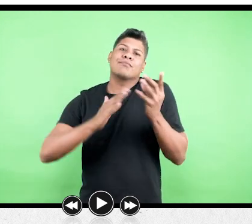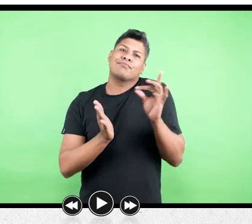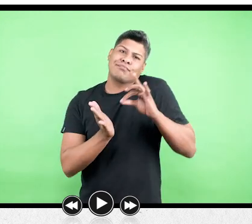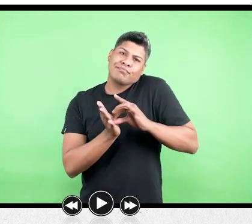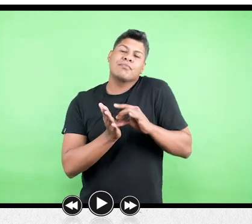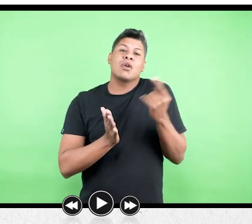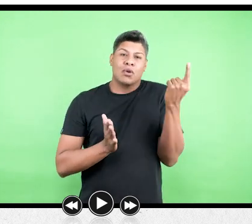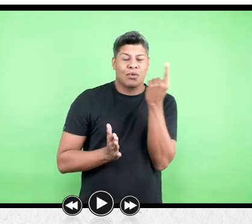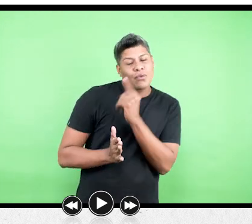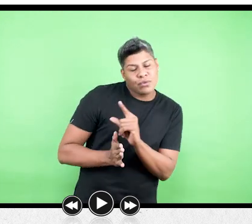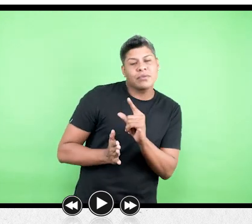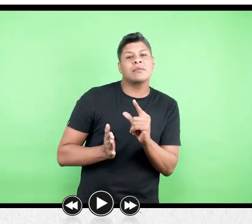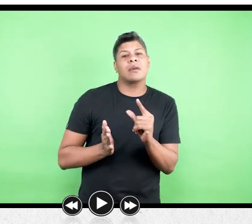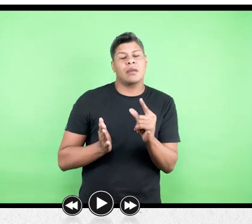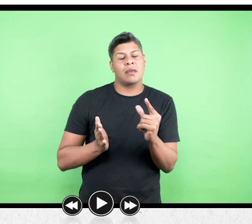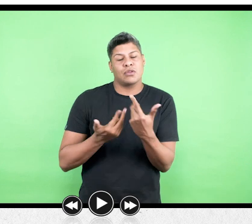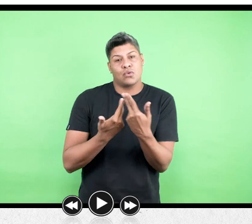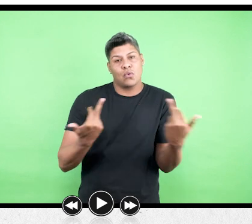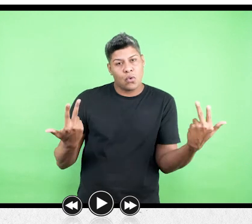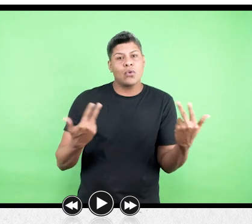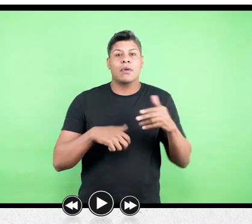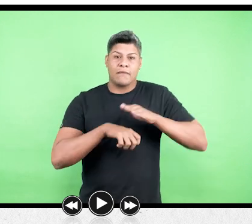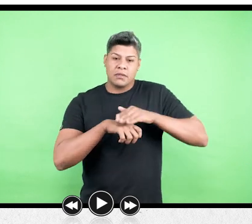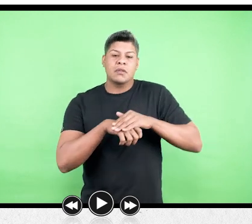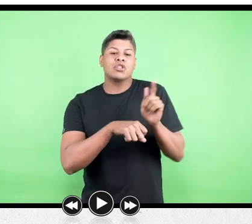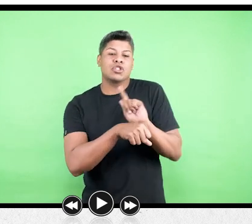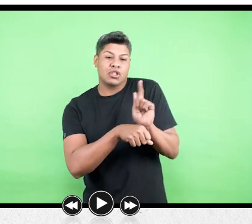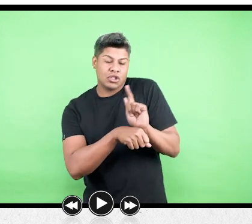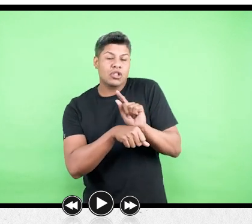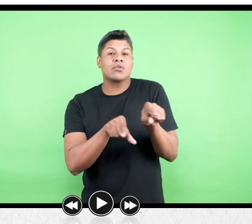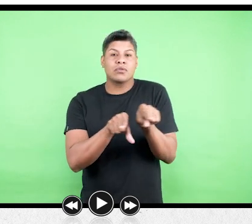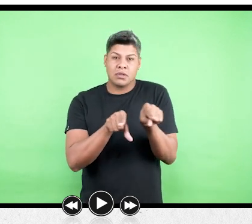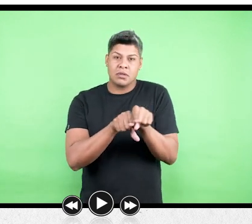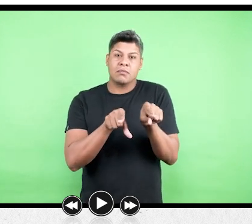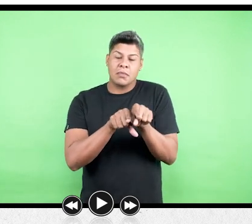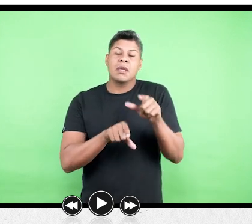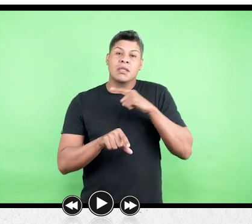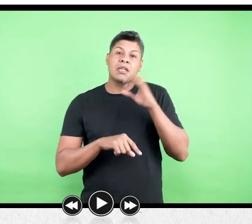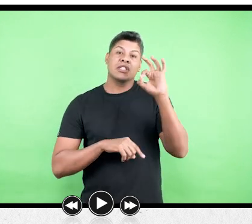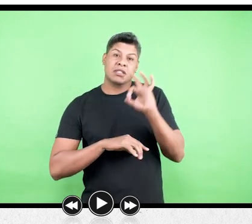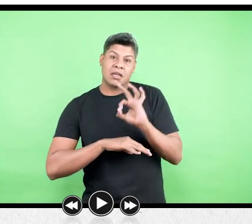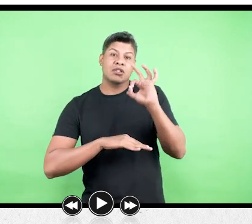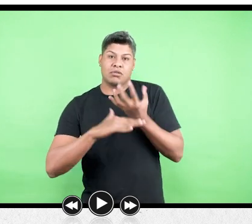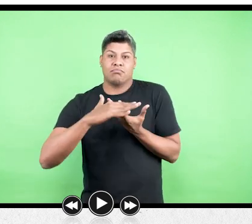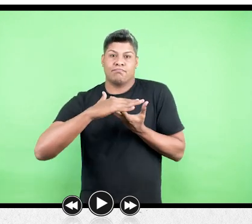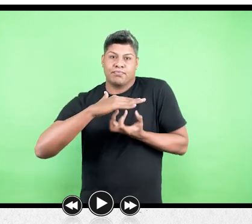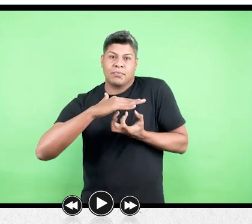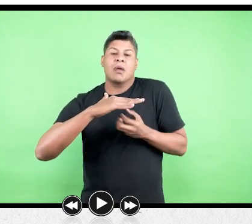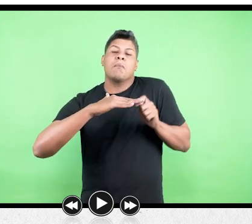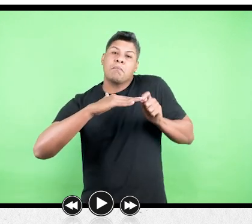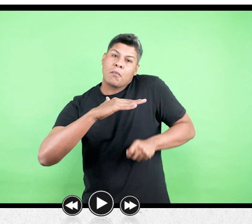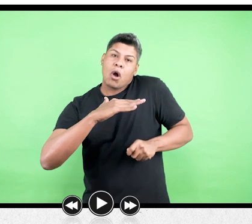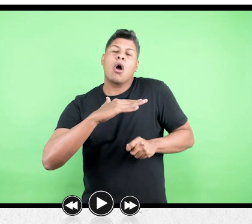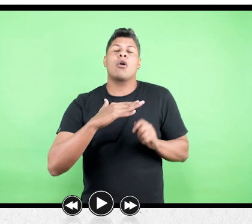as respostas que nós precisamos para fazer a gestão. E áreas com altas taxas de recarga podem ser